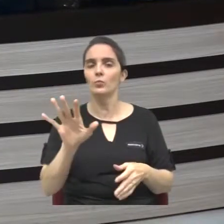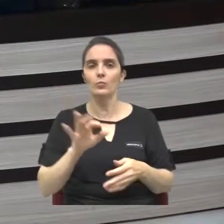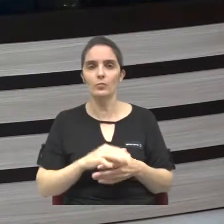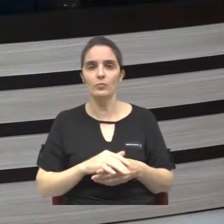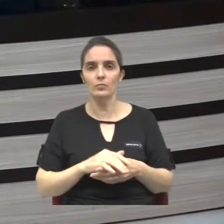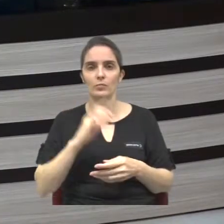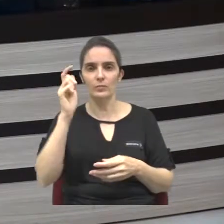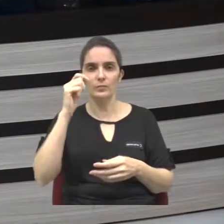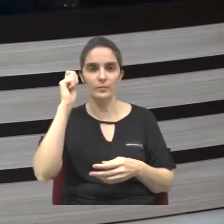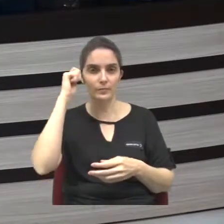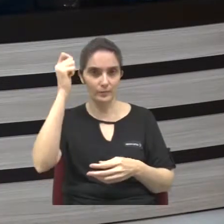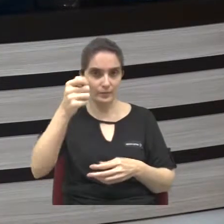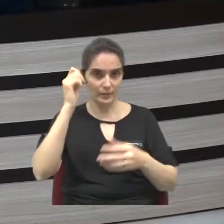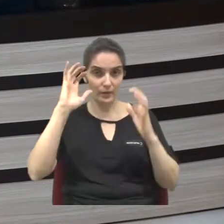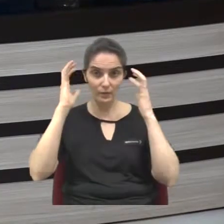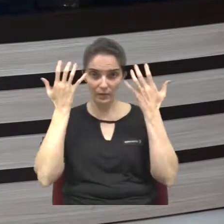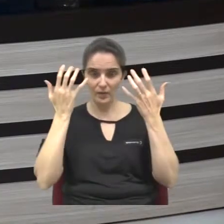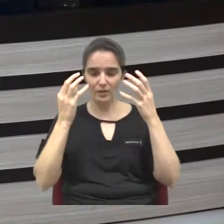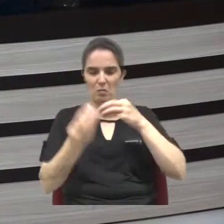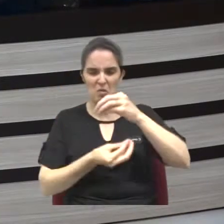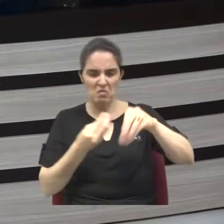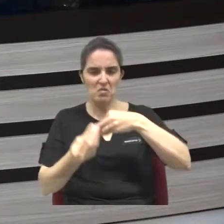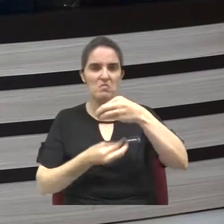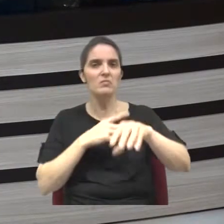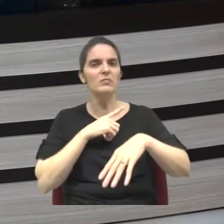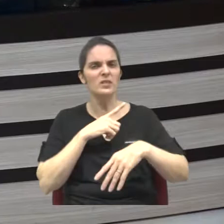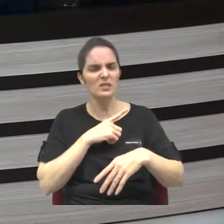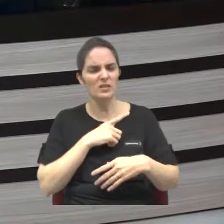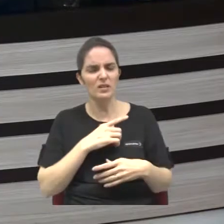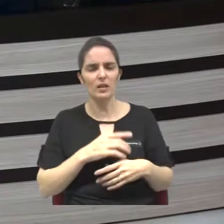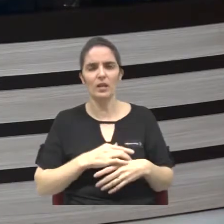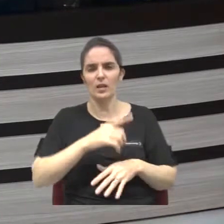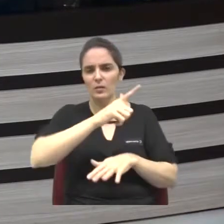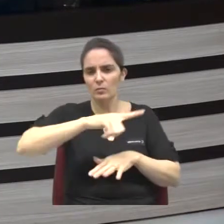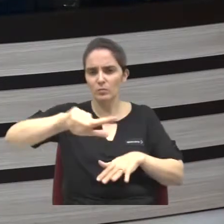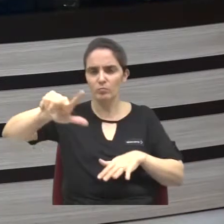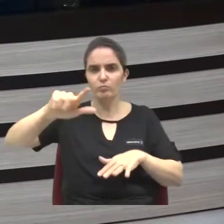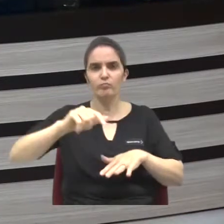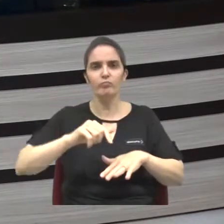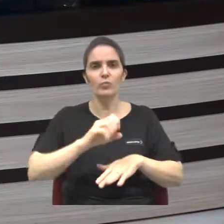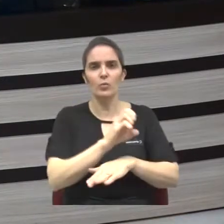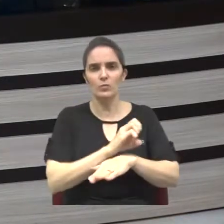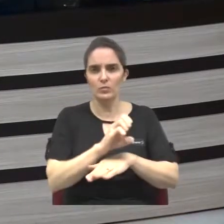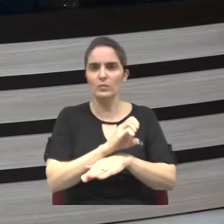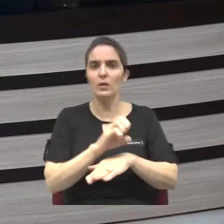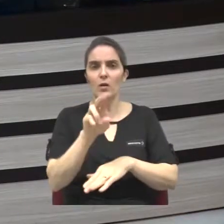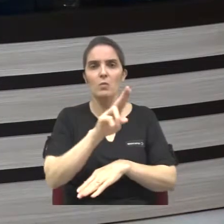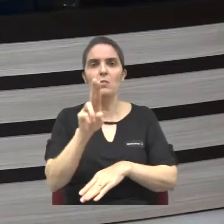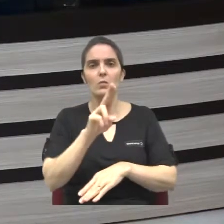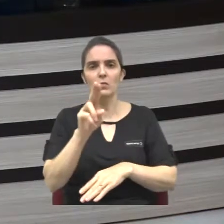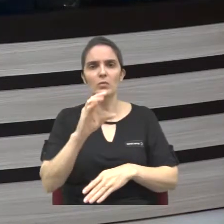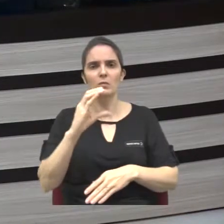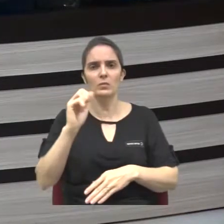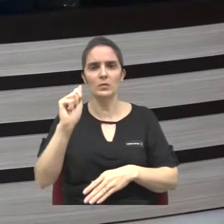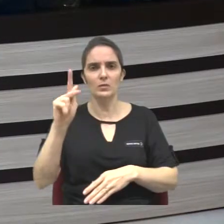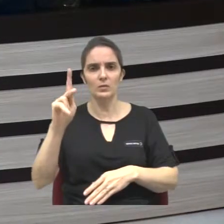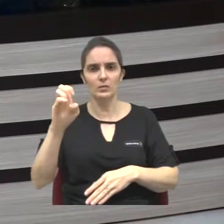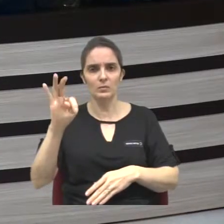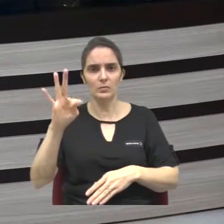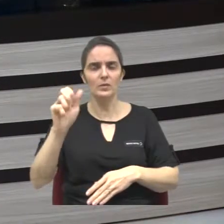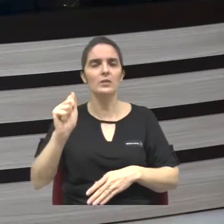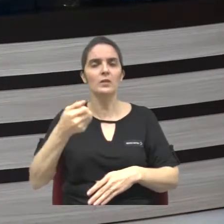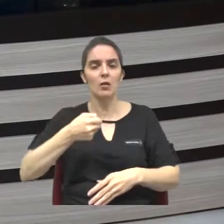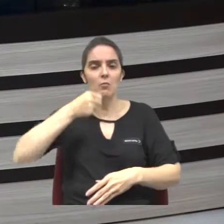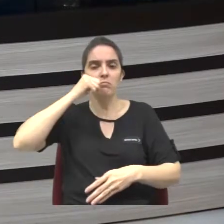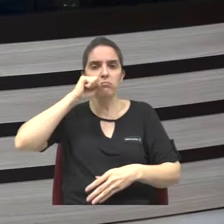mistura e em outros estados a atenção é chamada por esses nomes, capeta, não sei o que, toma, é uma mistura de